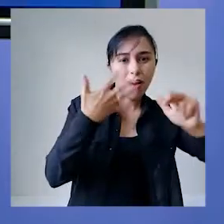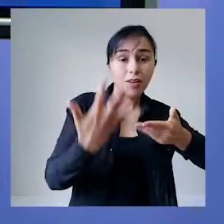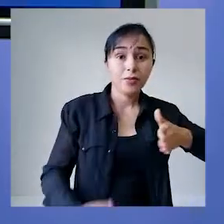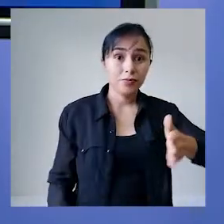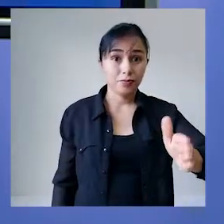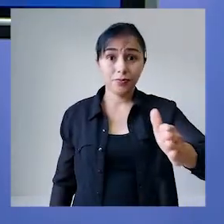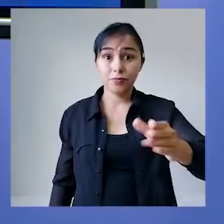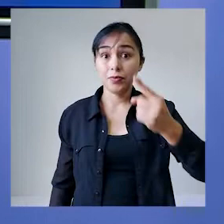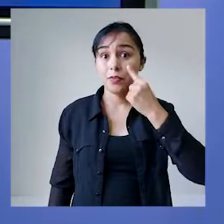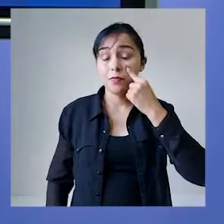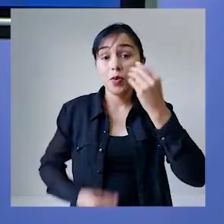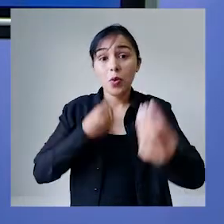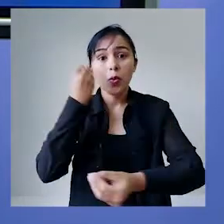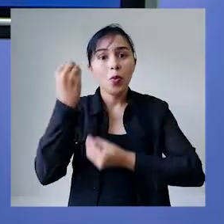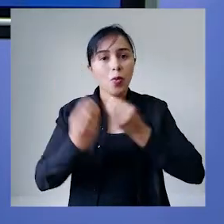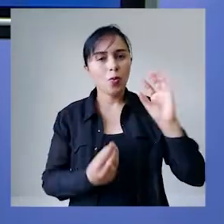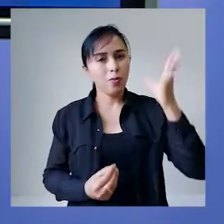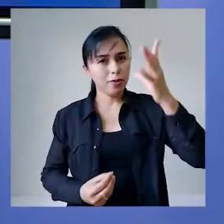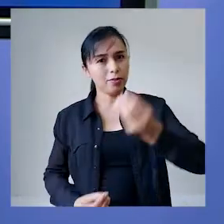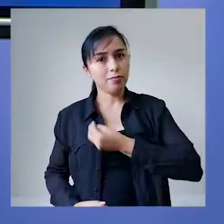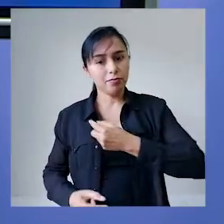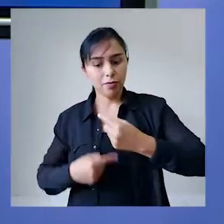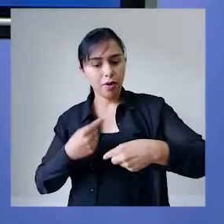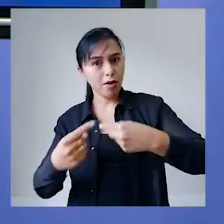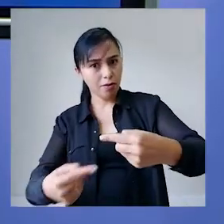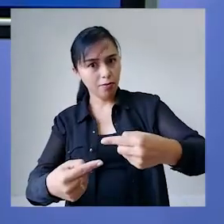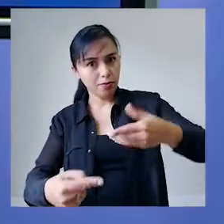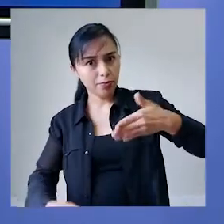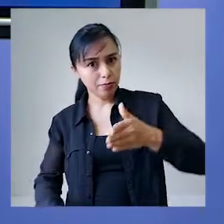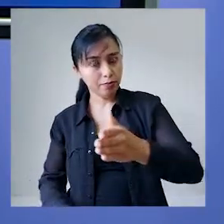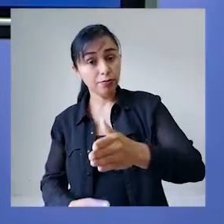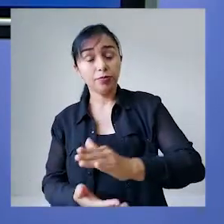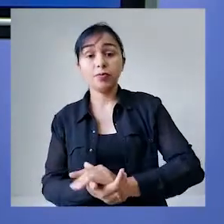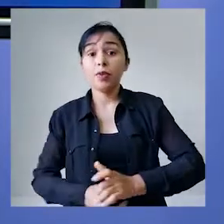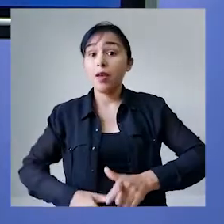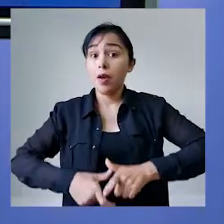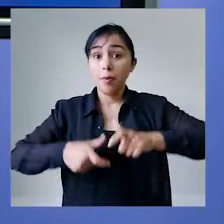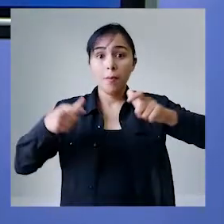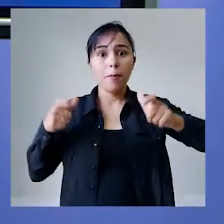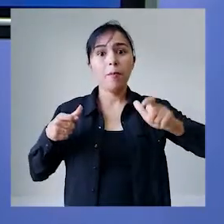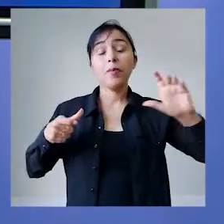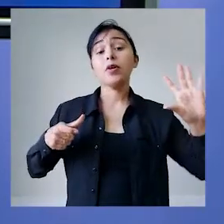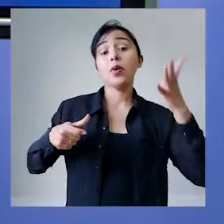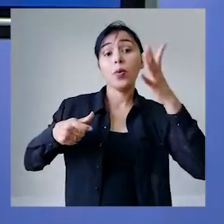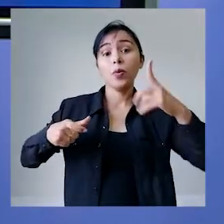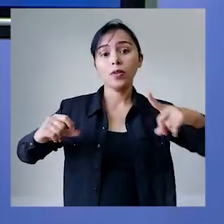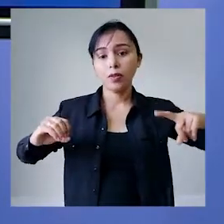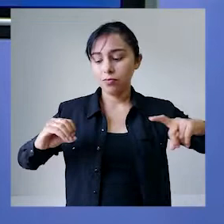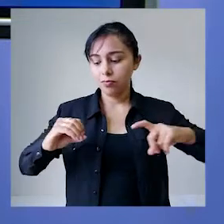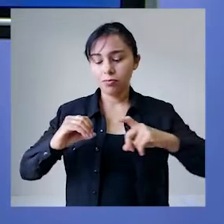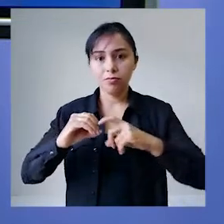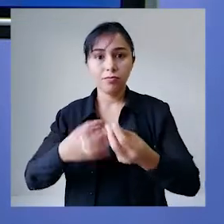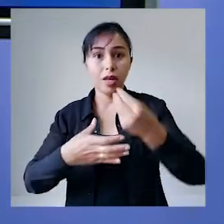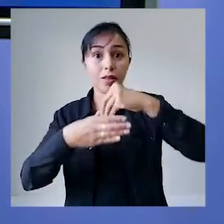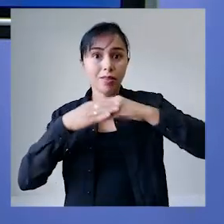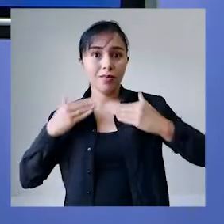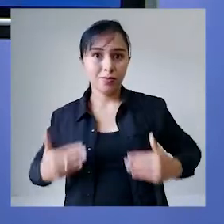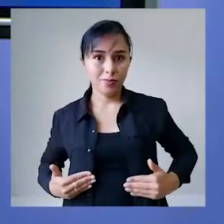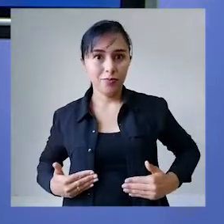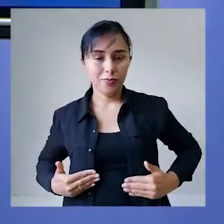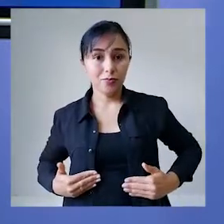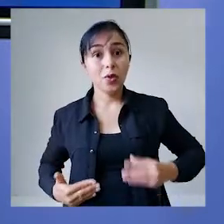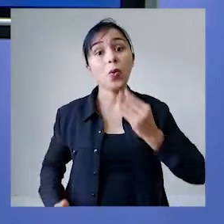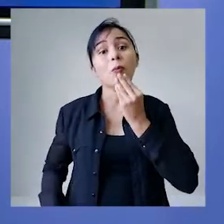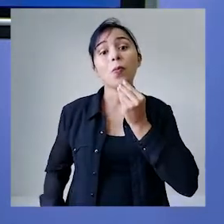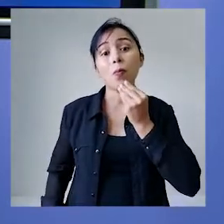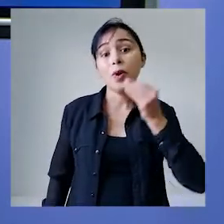nos peixes. Os peixes, na sua maioria, possuem a fecundação interna, ou seja, o macho ele coloca o órgão de cópula e